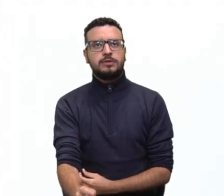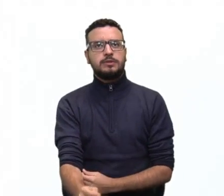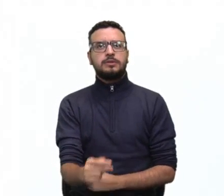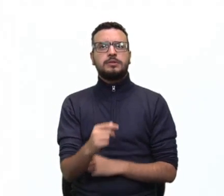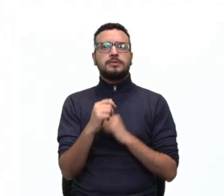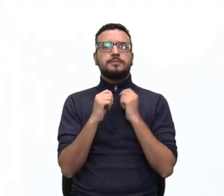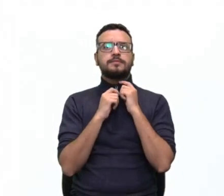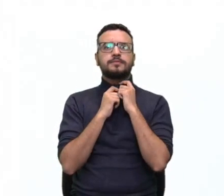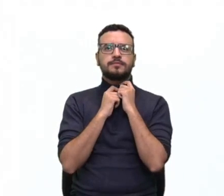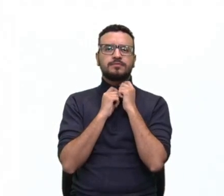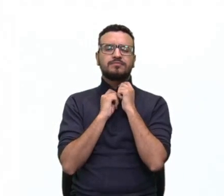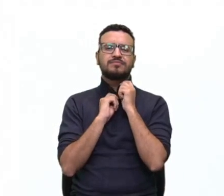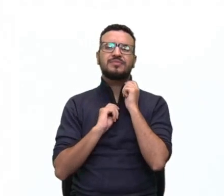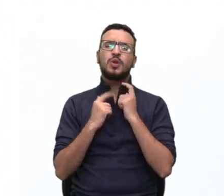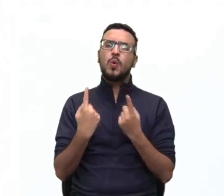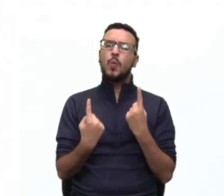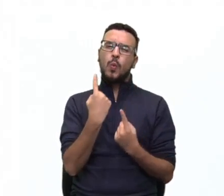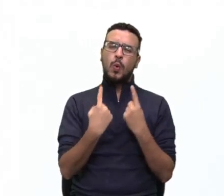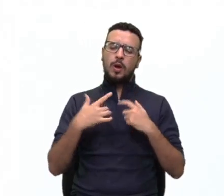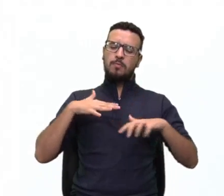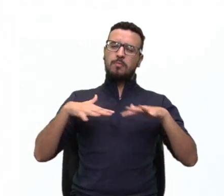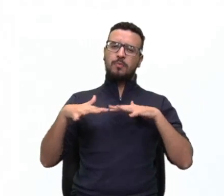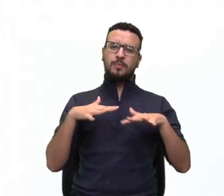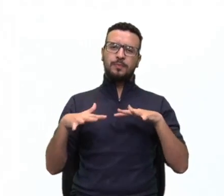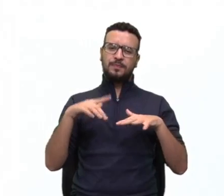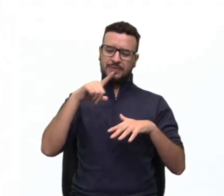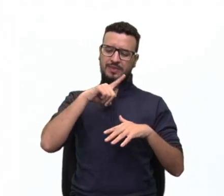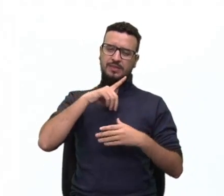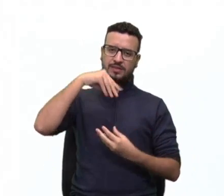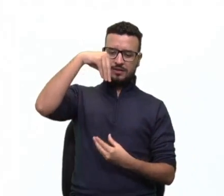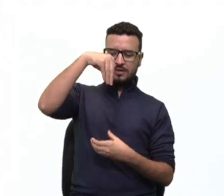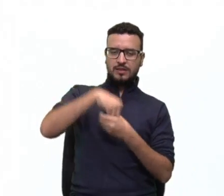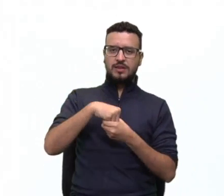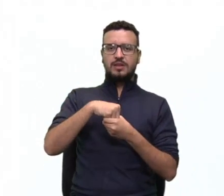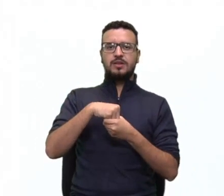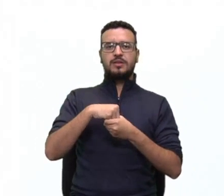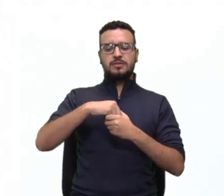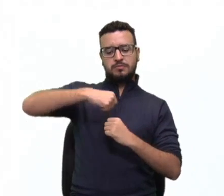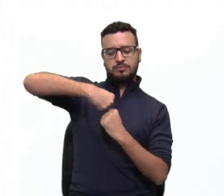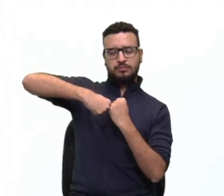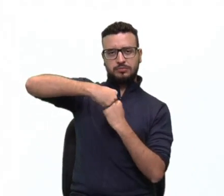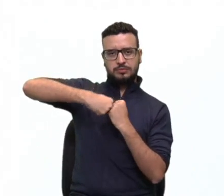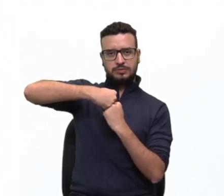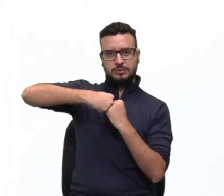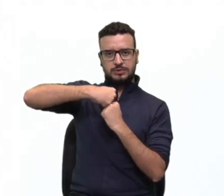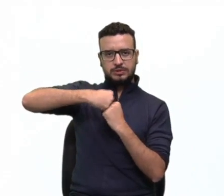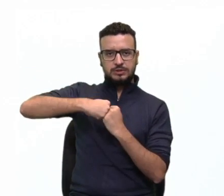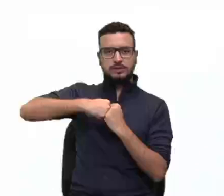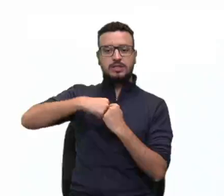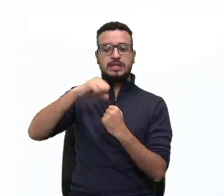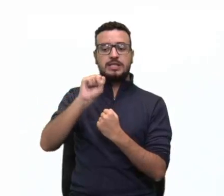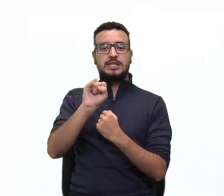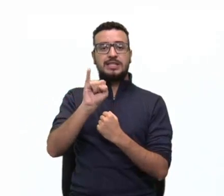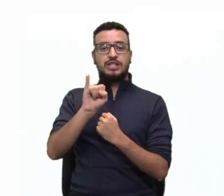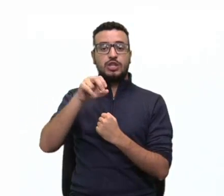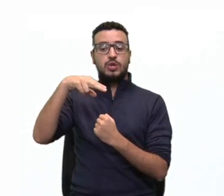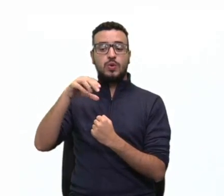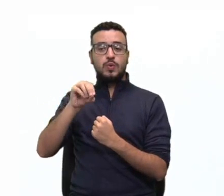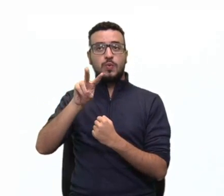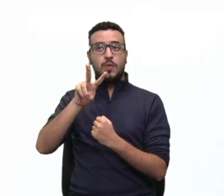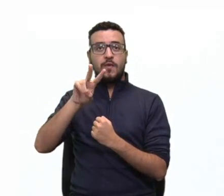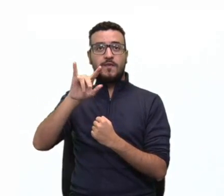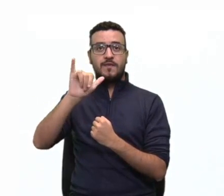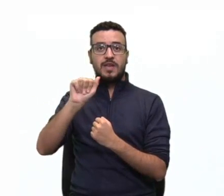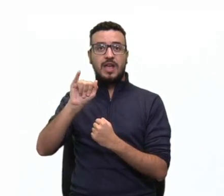Quais as possibilidades de movimento que envolvem as articulações sinoviais? Nesse